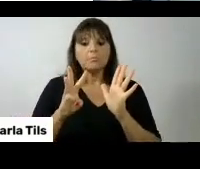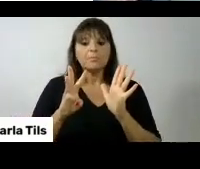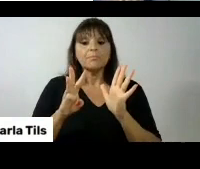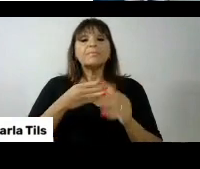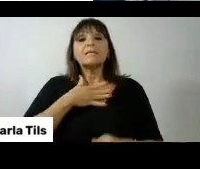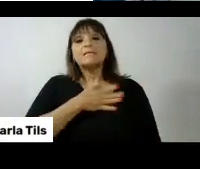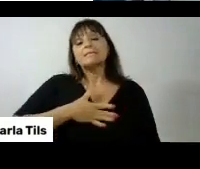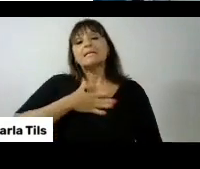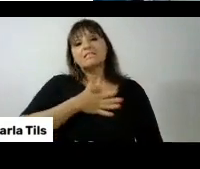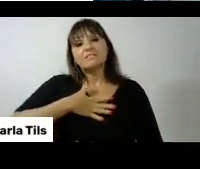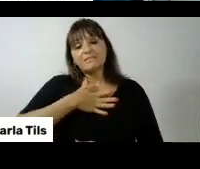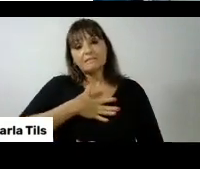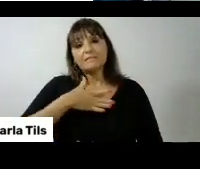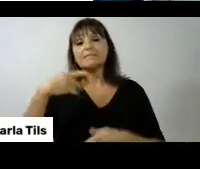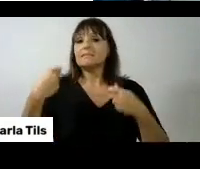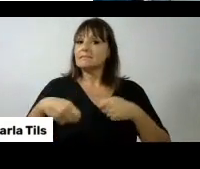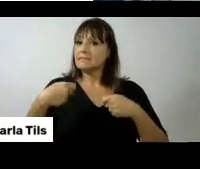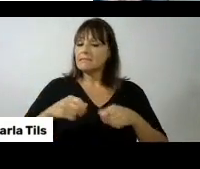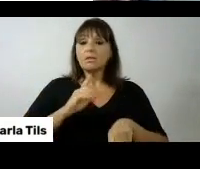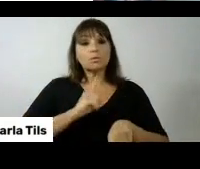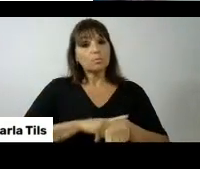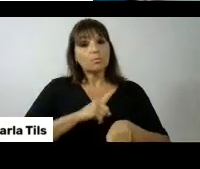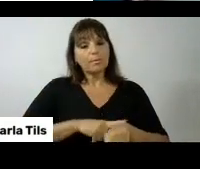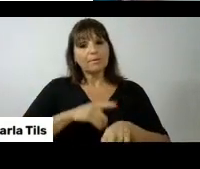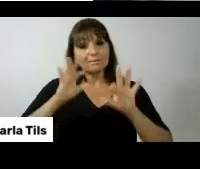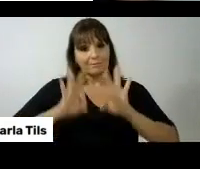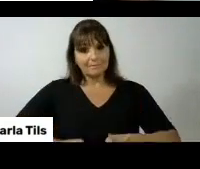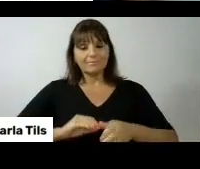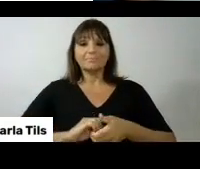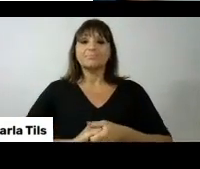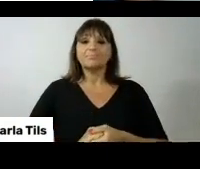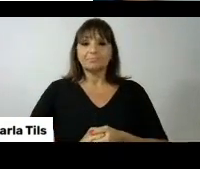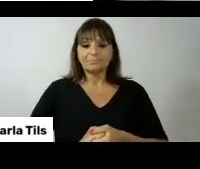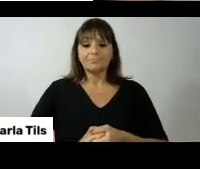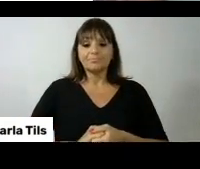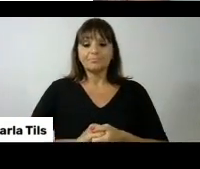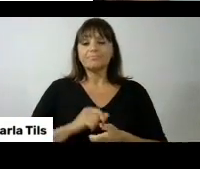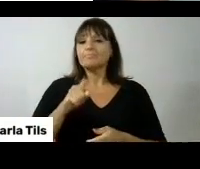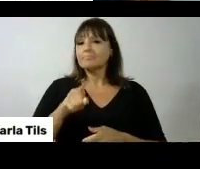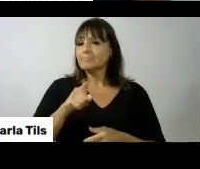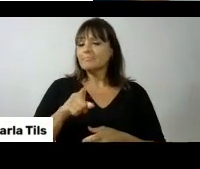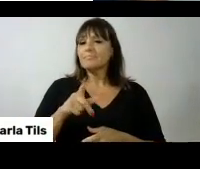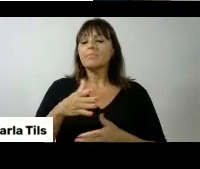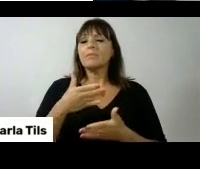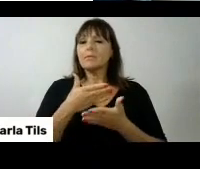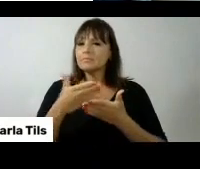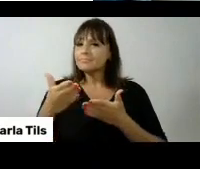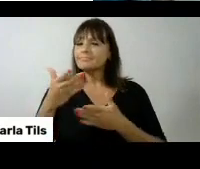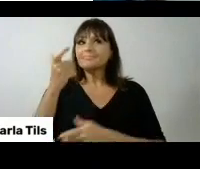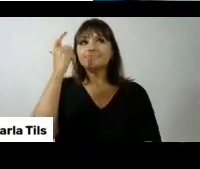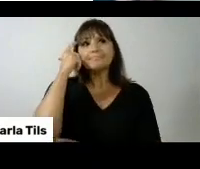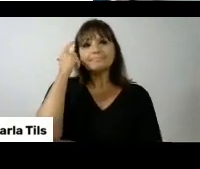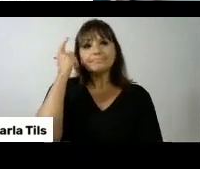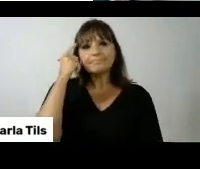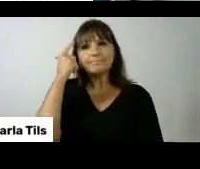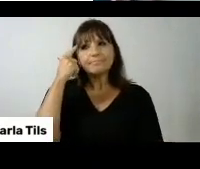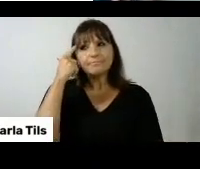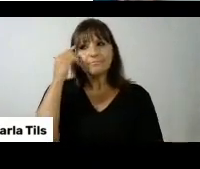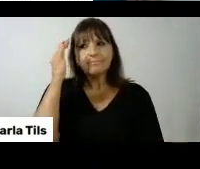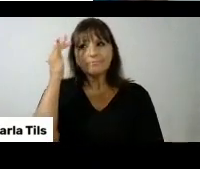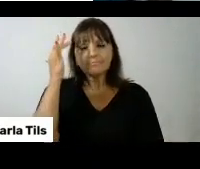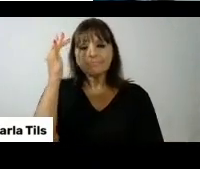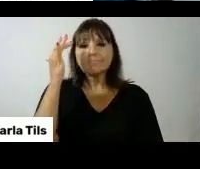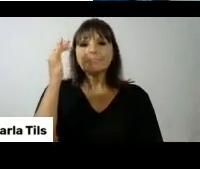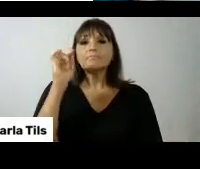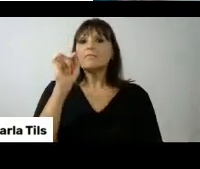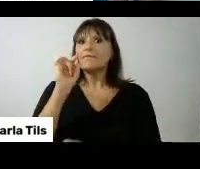necessidade naquele momento exato. Só que o grande ponto que eu quero levar você a pensar é que se você fez todo esse fluxo e